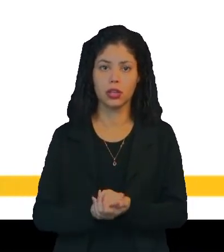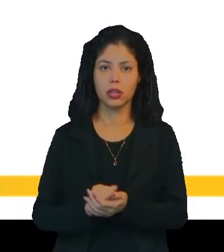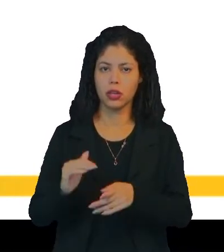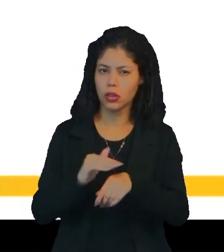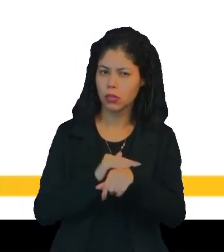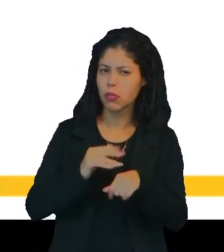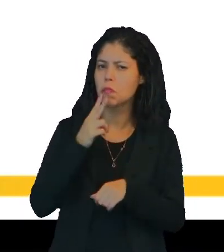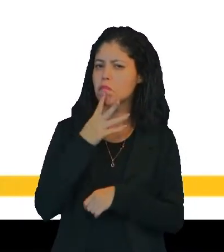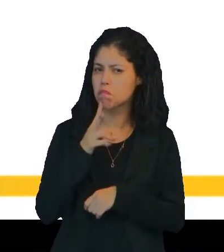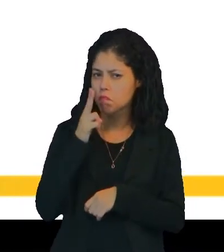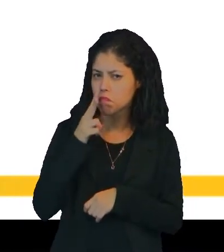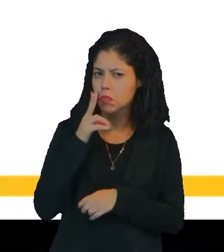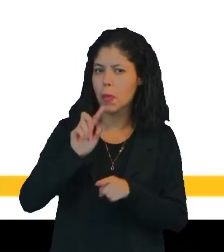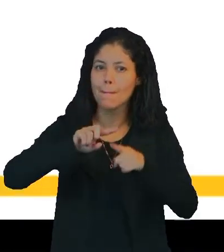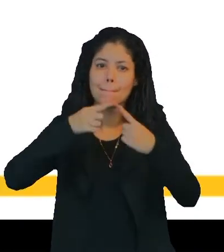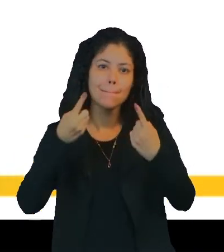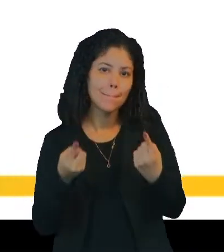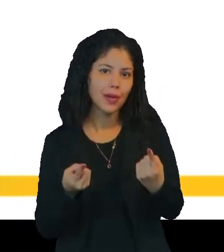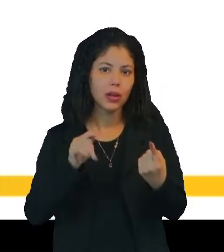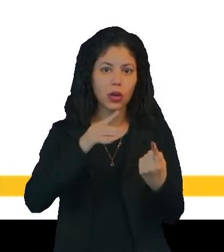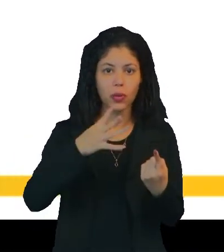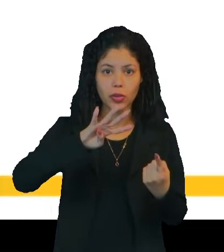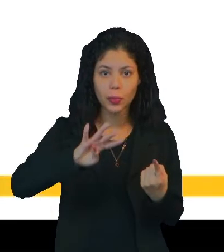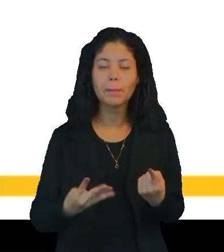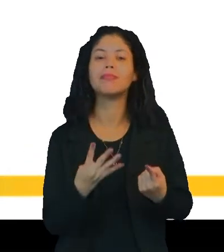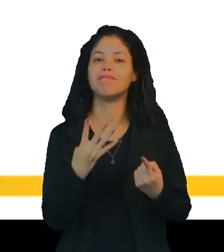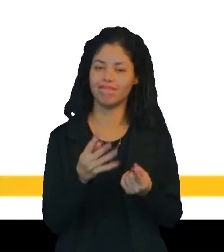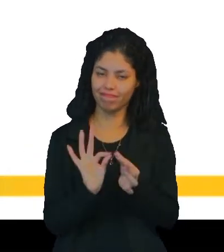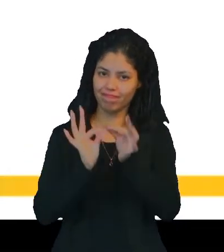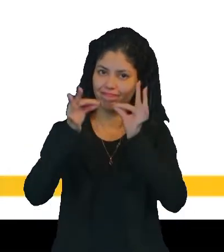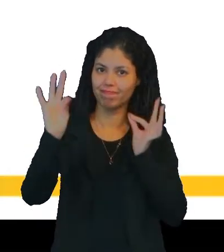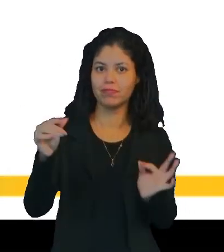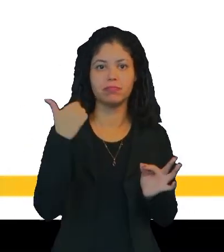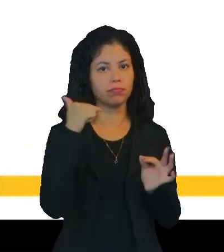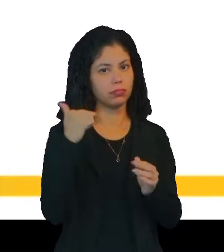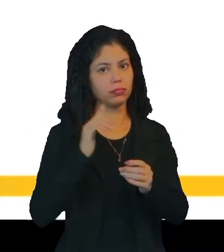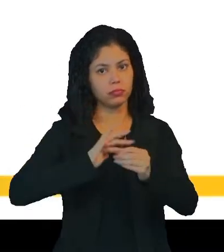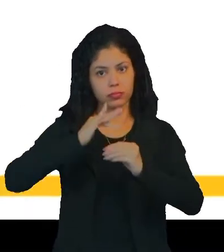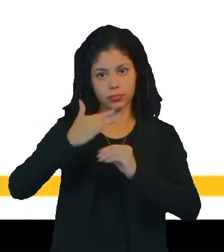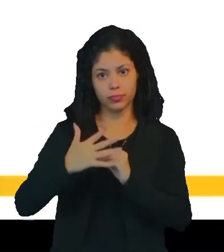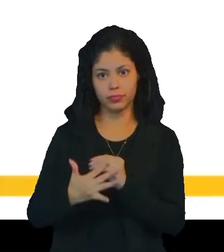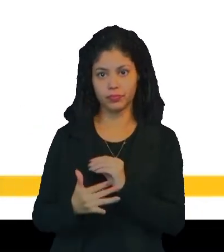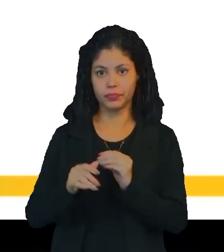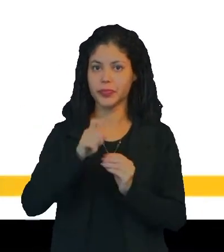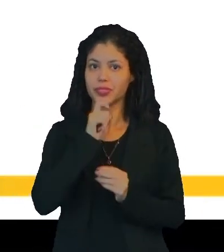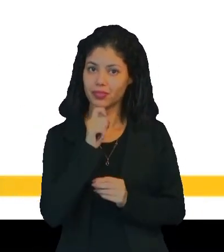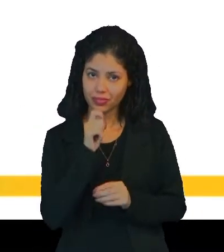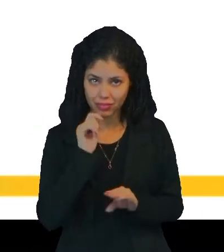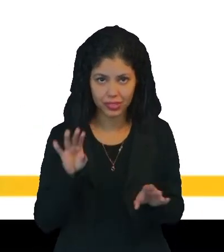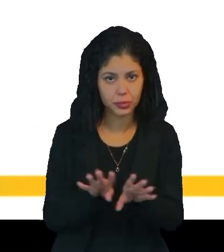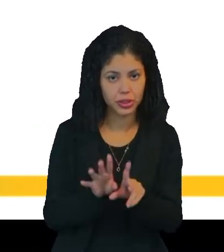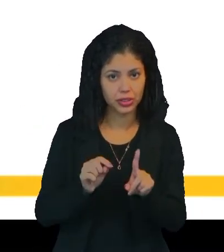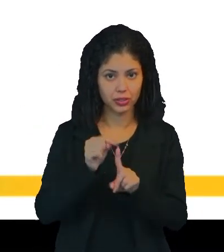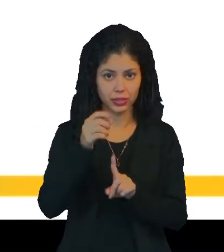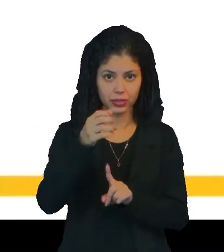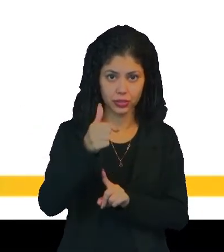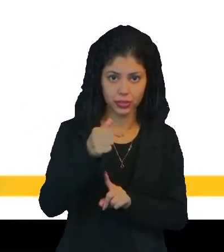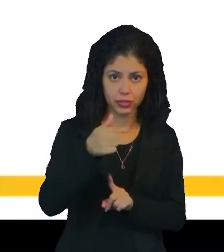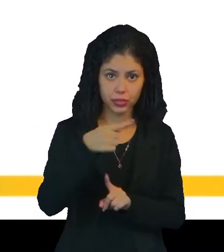bem interessante, mas quase 1000 km de diâmetro, não tem uma atmosfera e é super frio, com temperaturas variando de